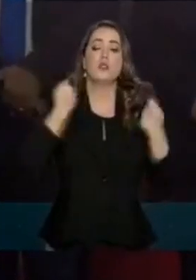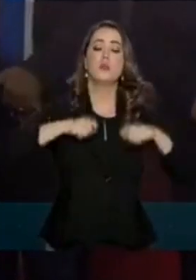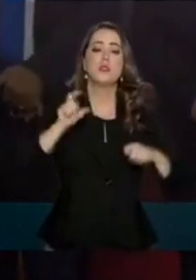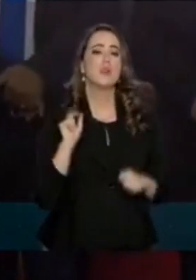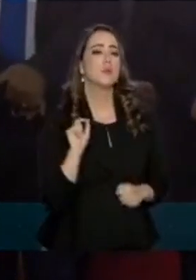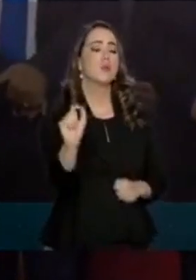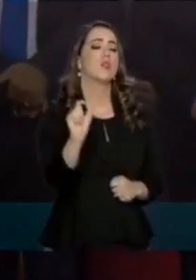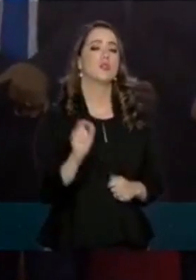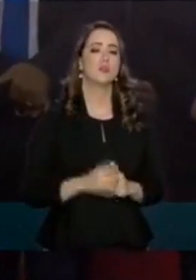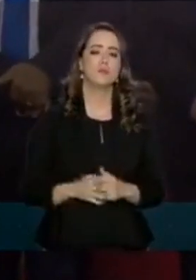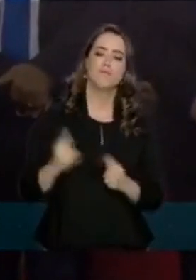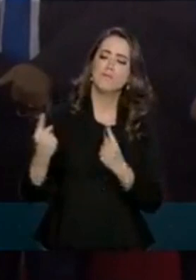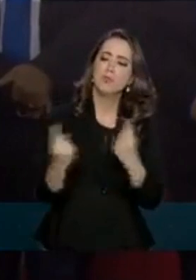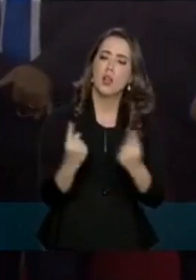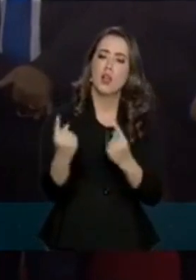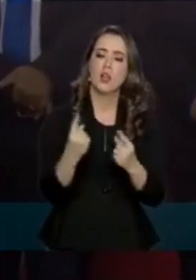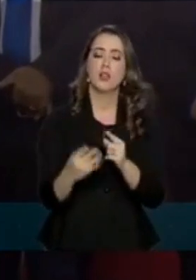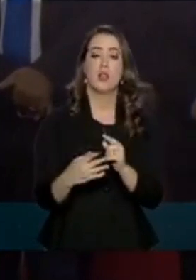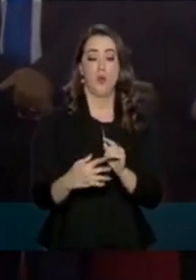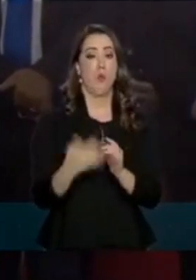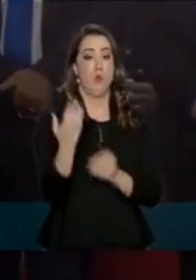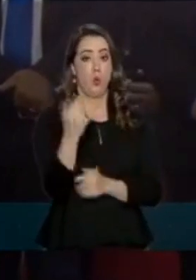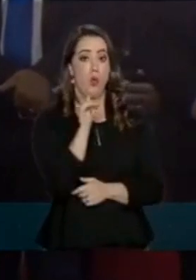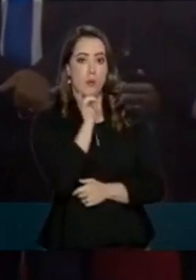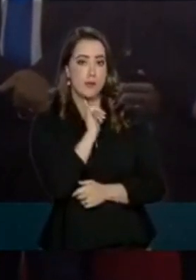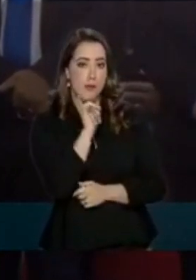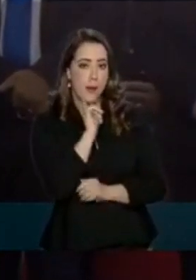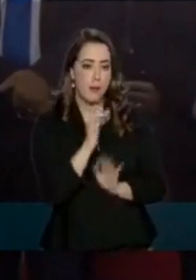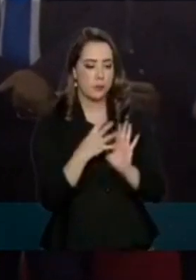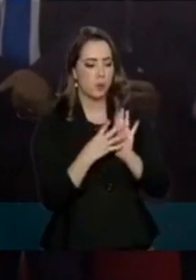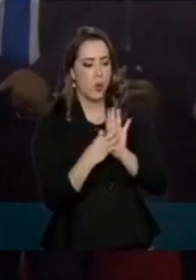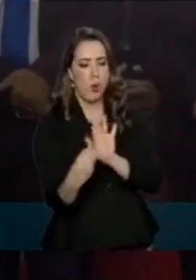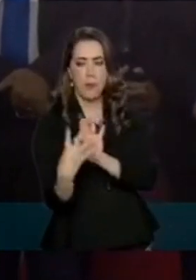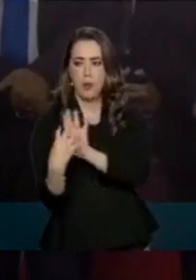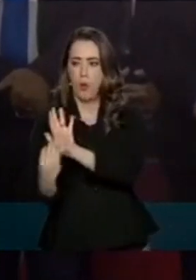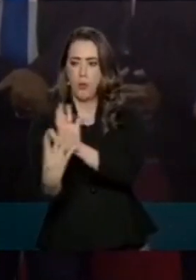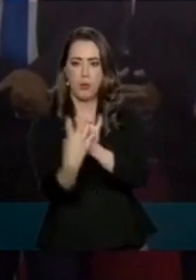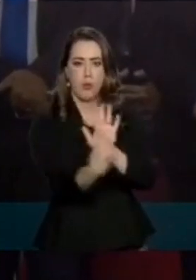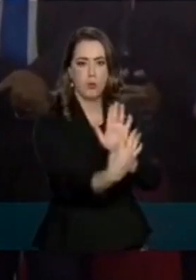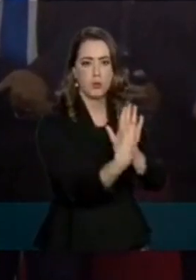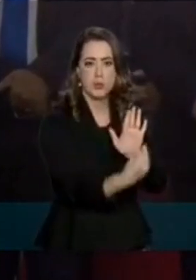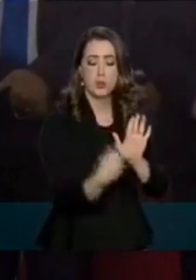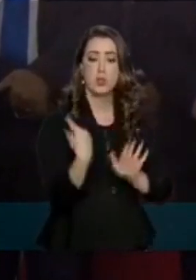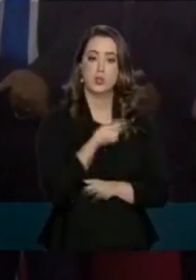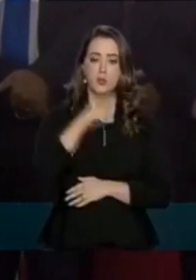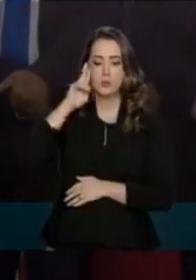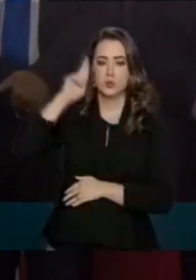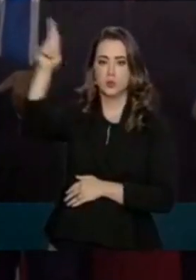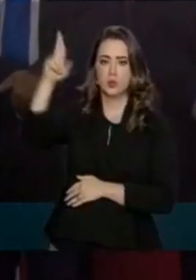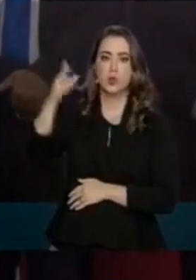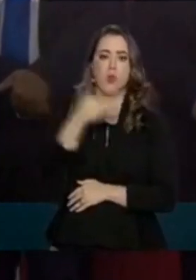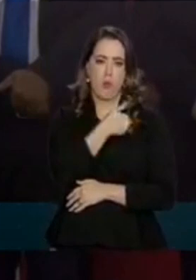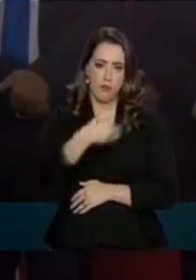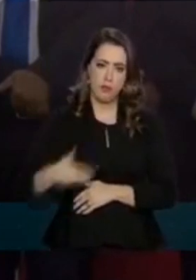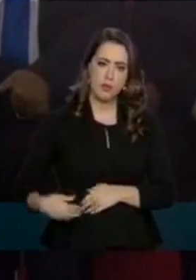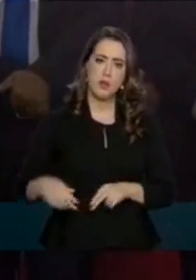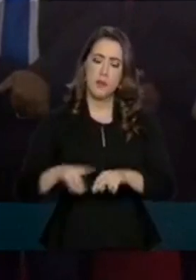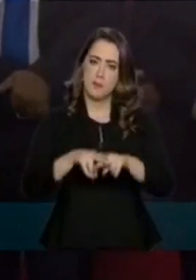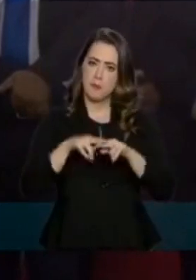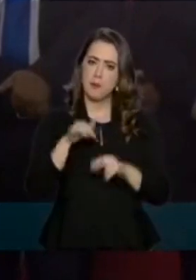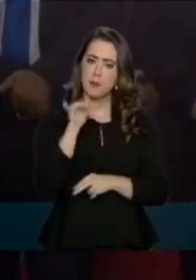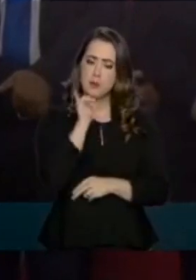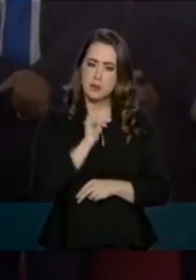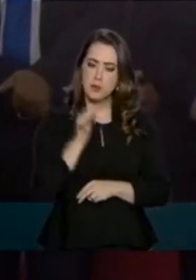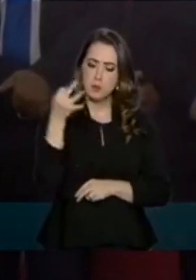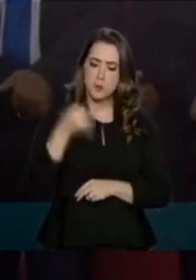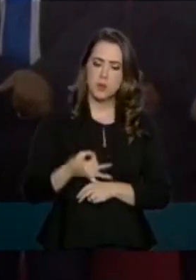precisamos? Cada um dar o seu exemplo. Nós, enquanto autoridade, governar pelo exemplo, como já foi dito